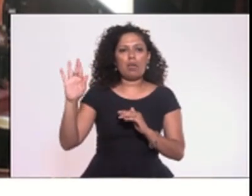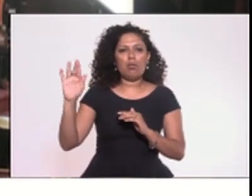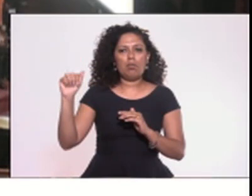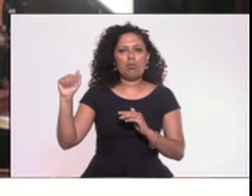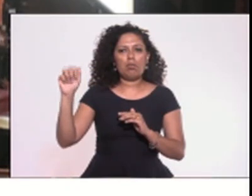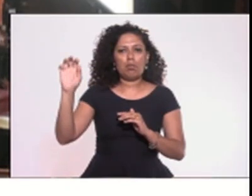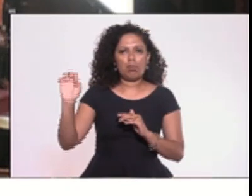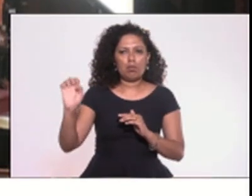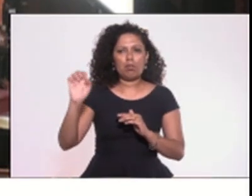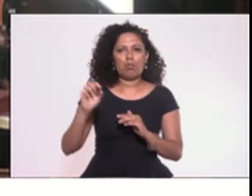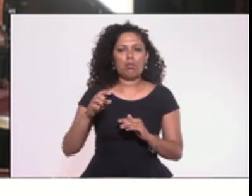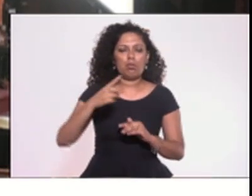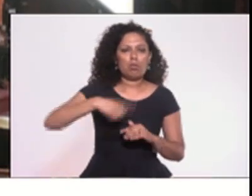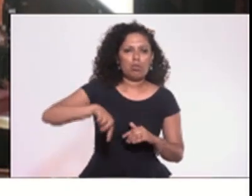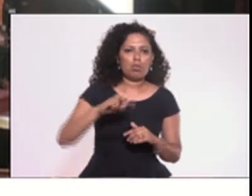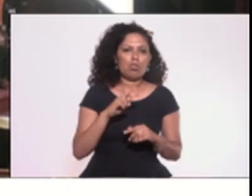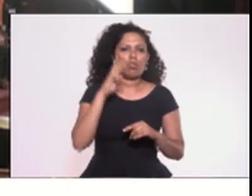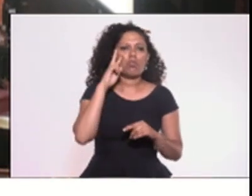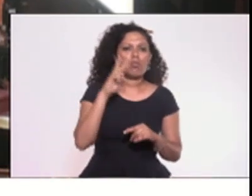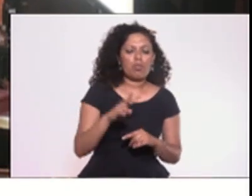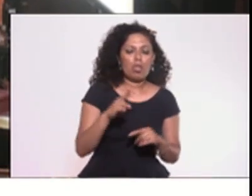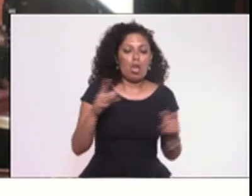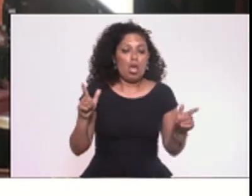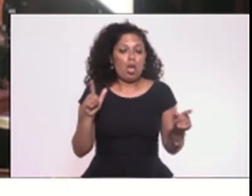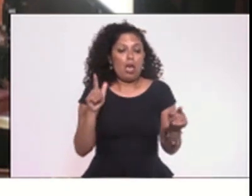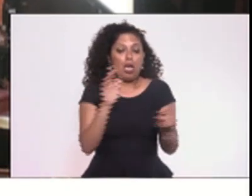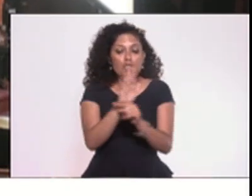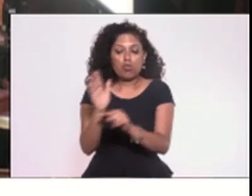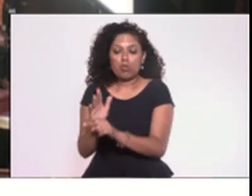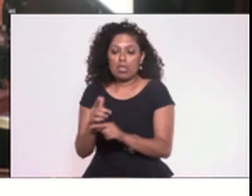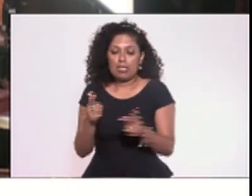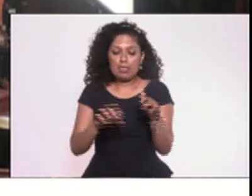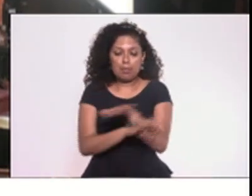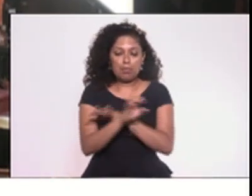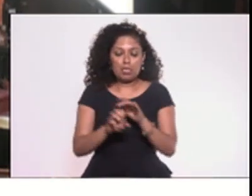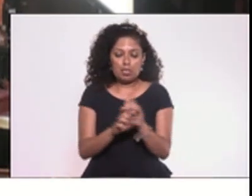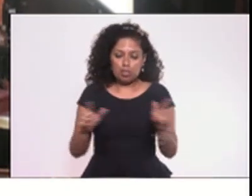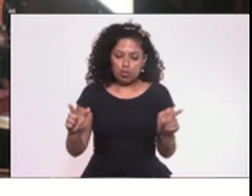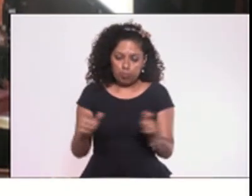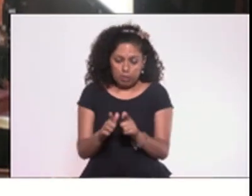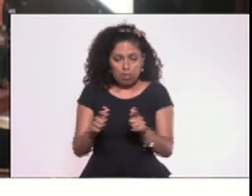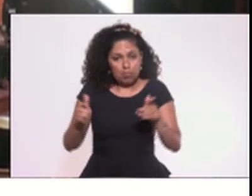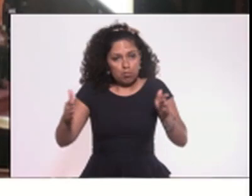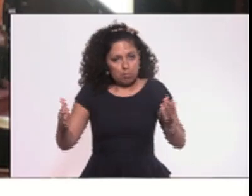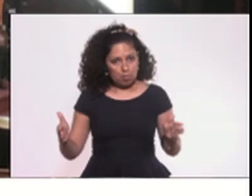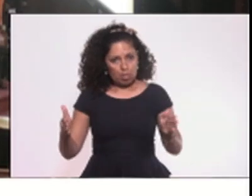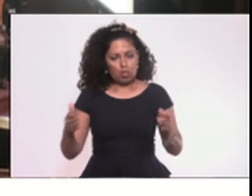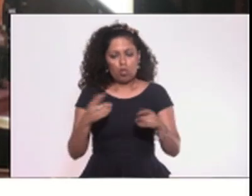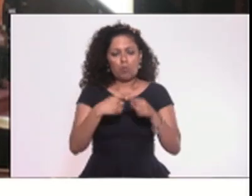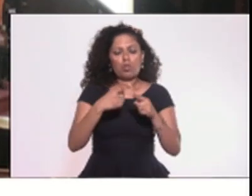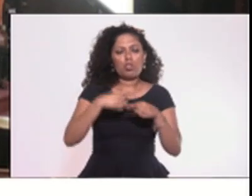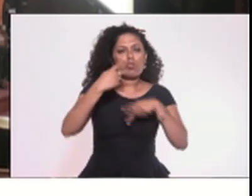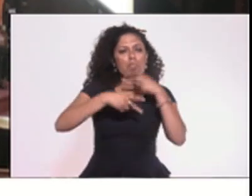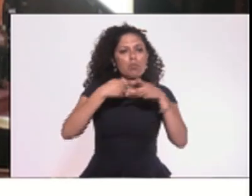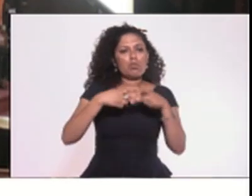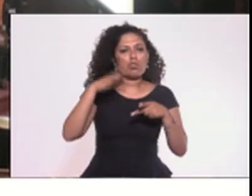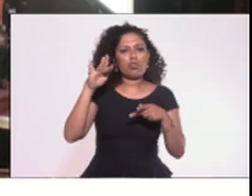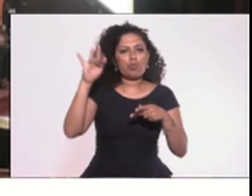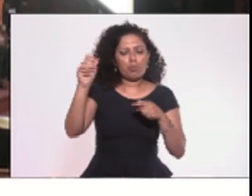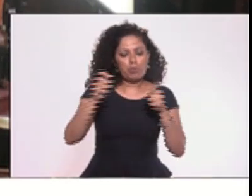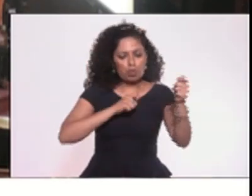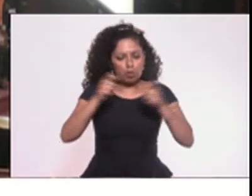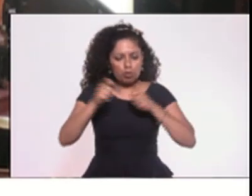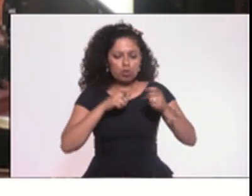mas voltado para a atuação das micro e pequenas empresas. Porque quando fala de bioeconomia, a gente ouve falar